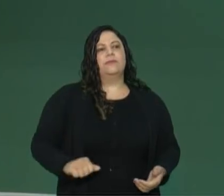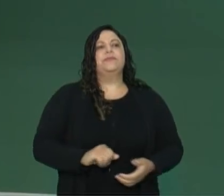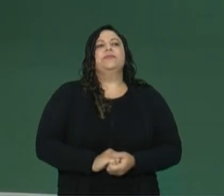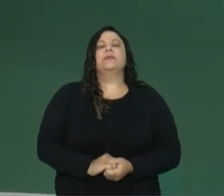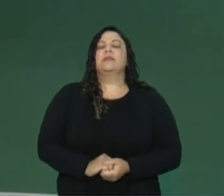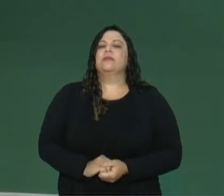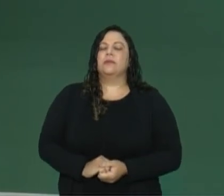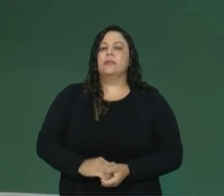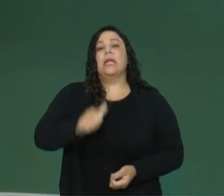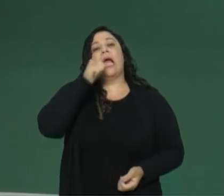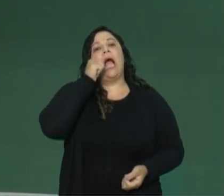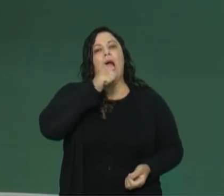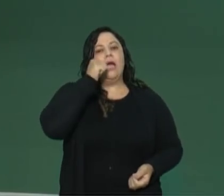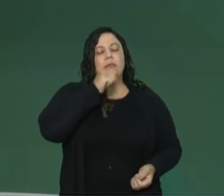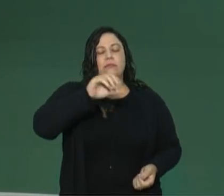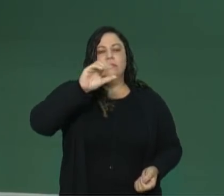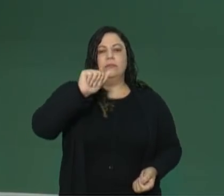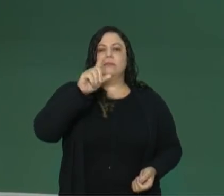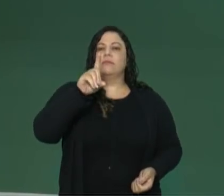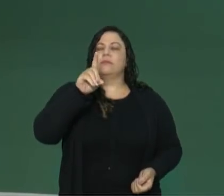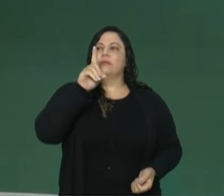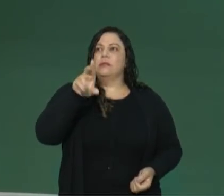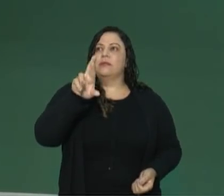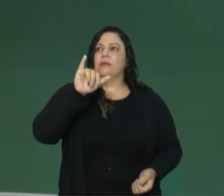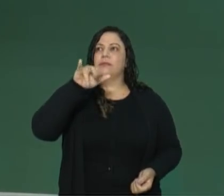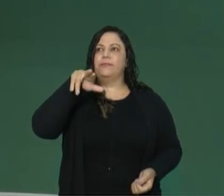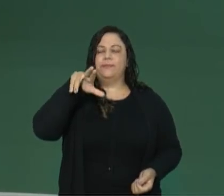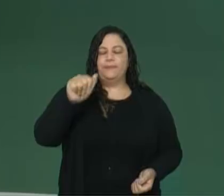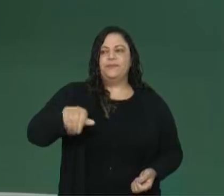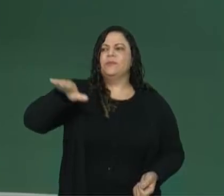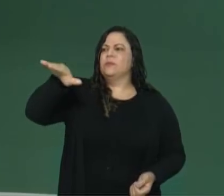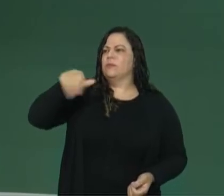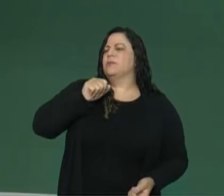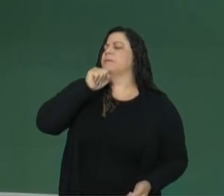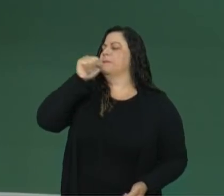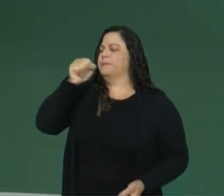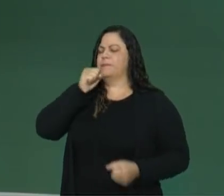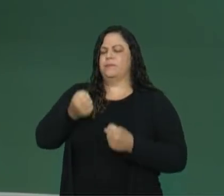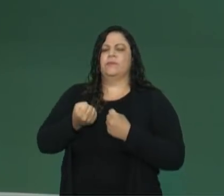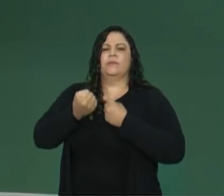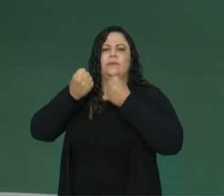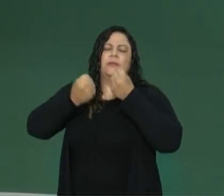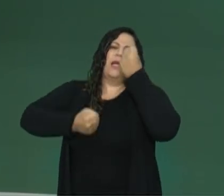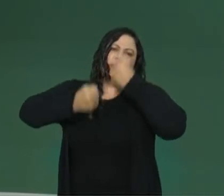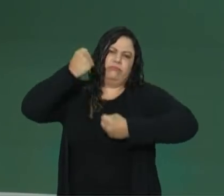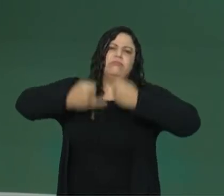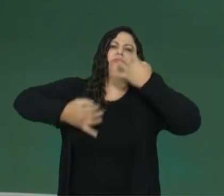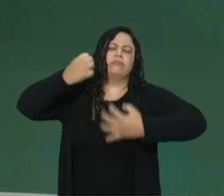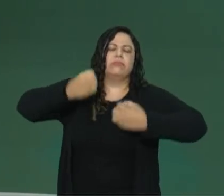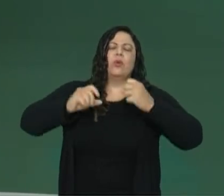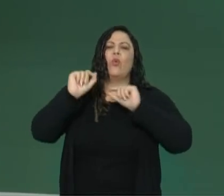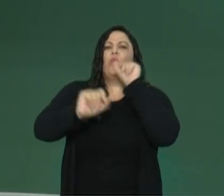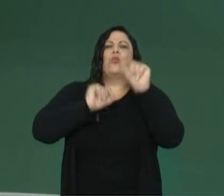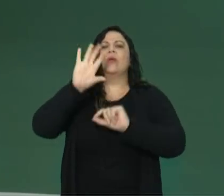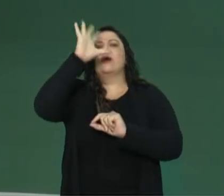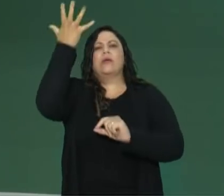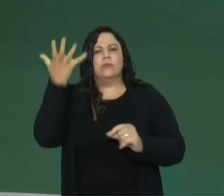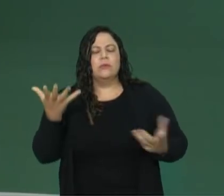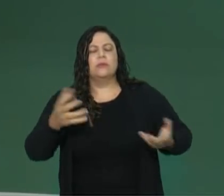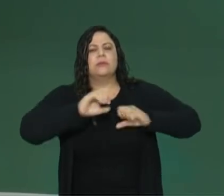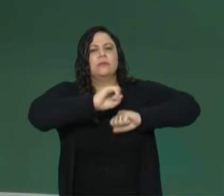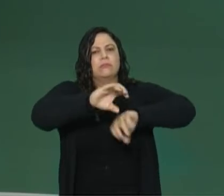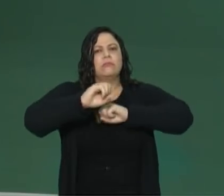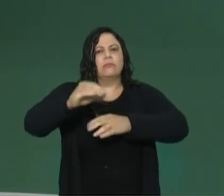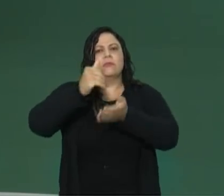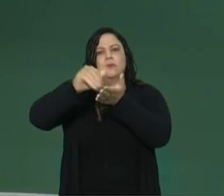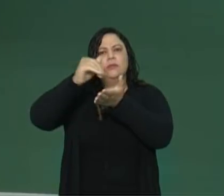a pessoa que foi chamada numa entrevista para poder falar sobre isso, como aconteceria ali na Secretaria de Educação de São Paulo,